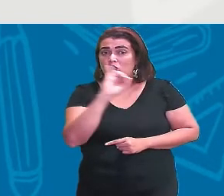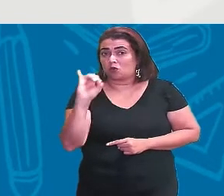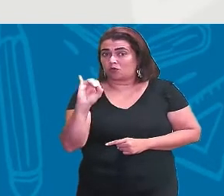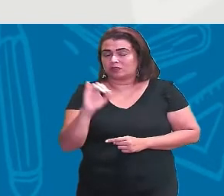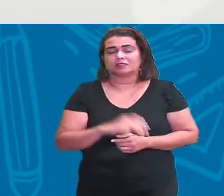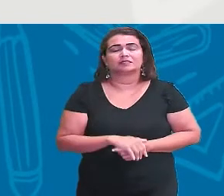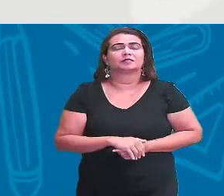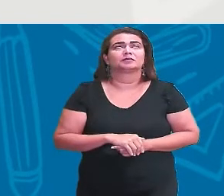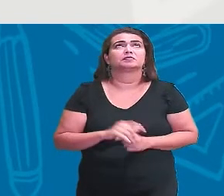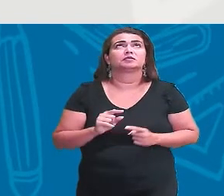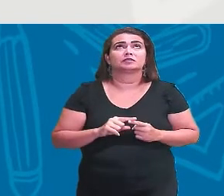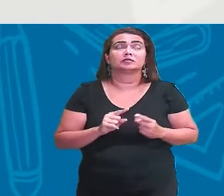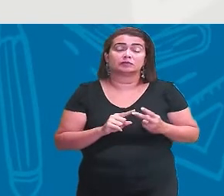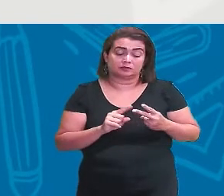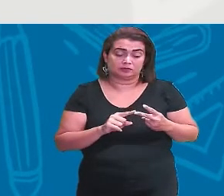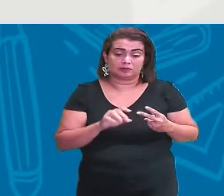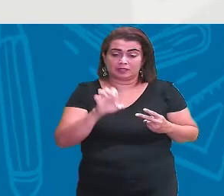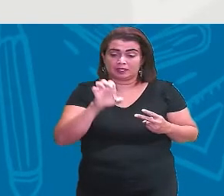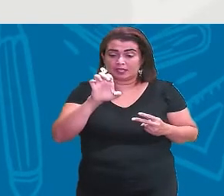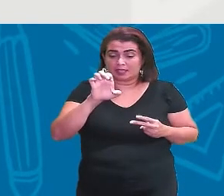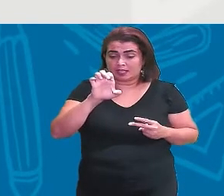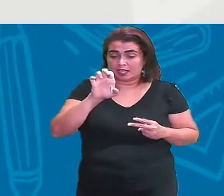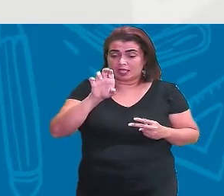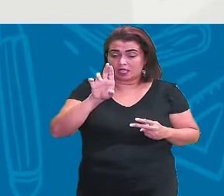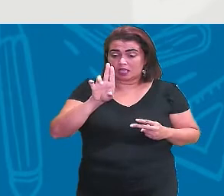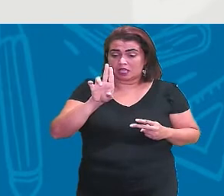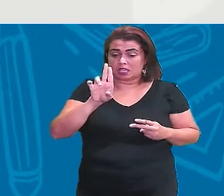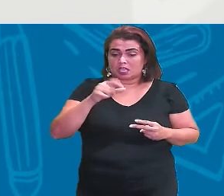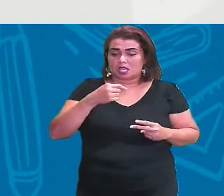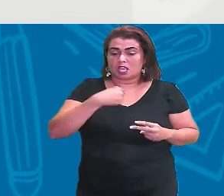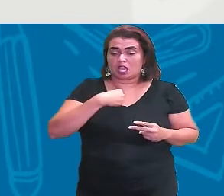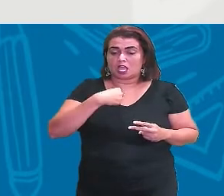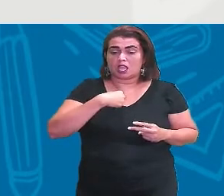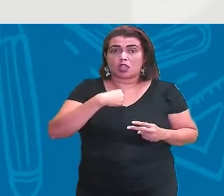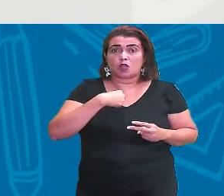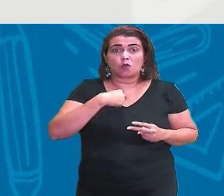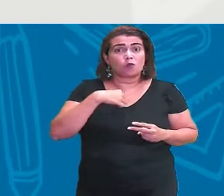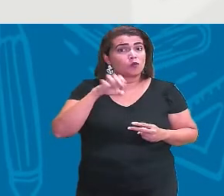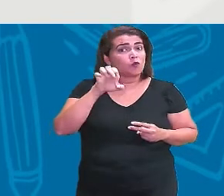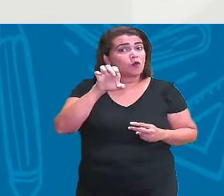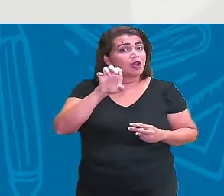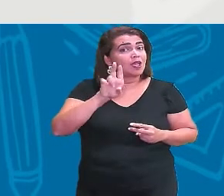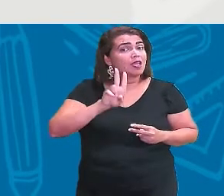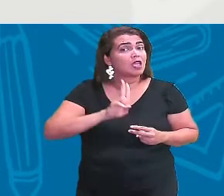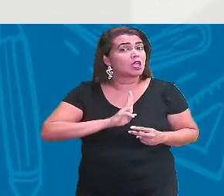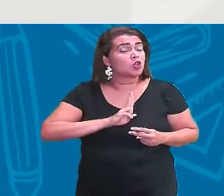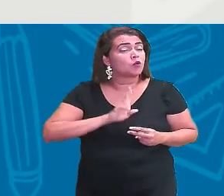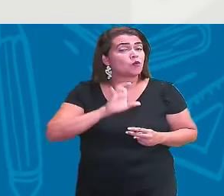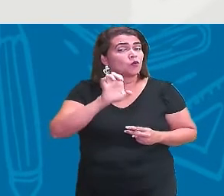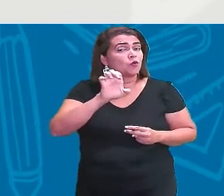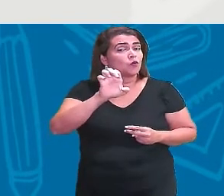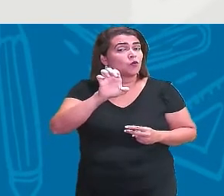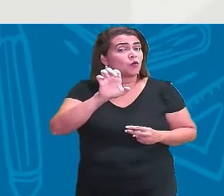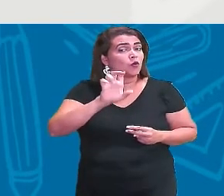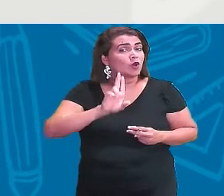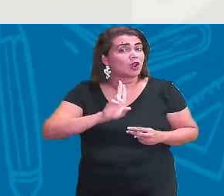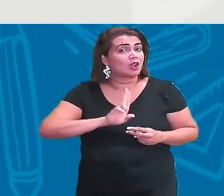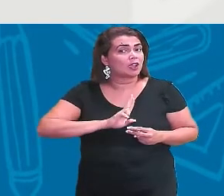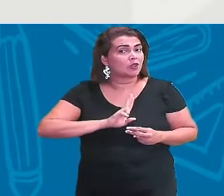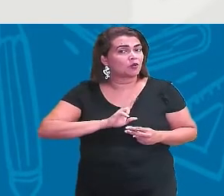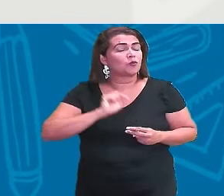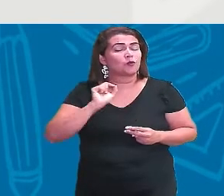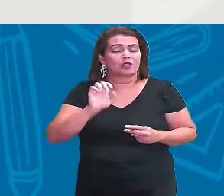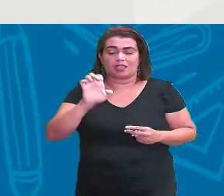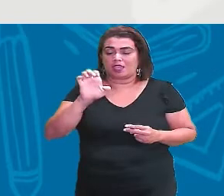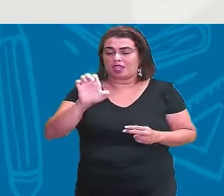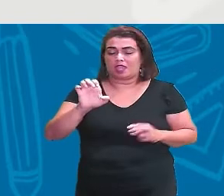eu é o E com a letrinha, que é a outra vogal, U. Quando a gente junta 2 vogais,